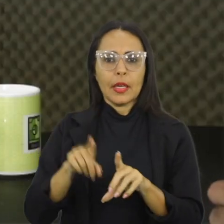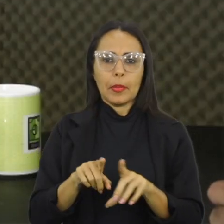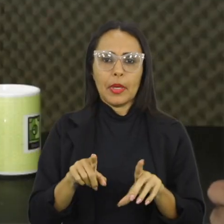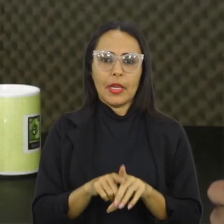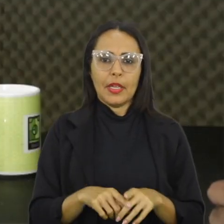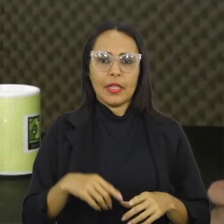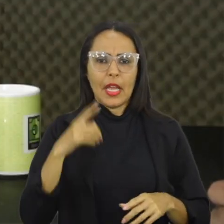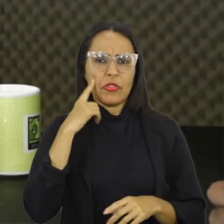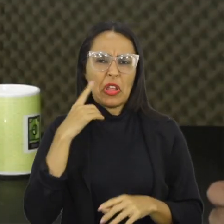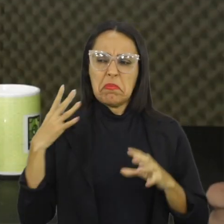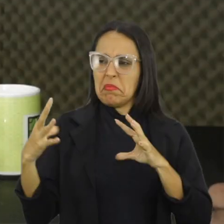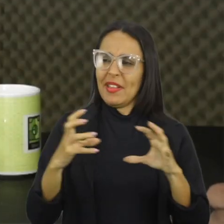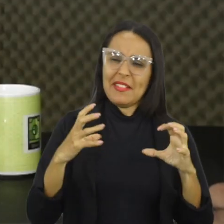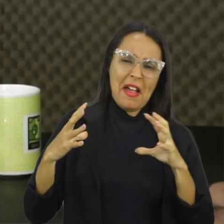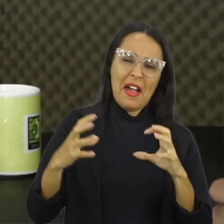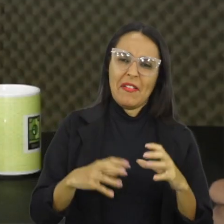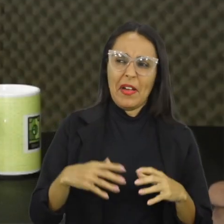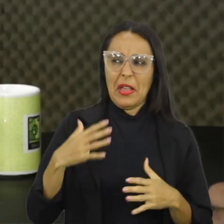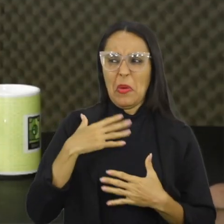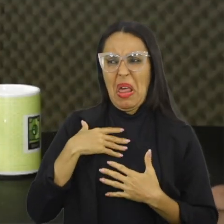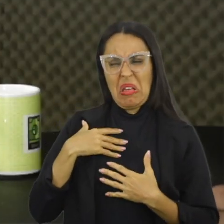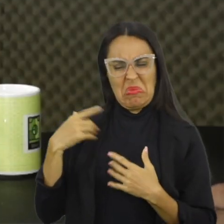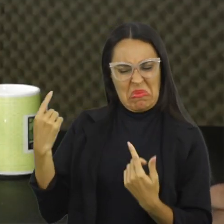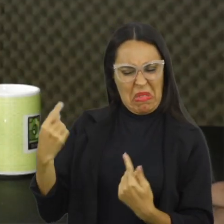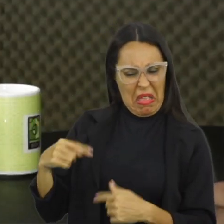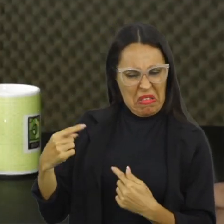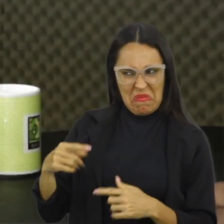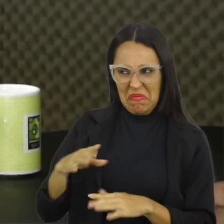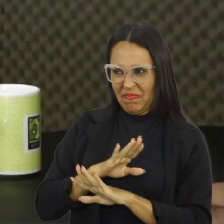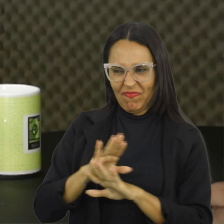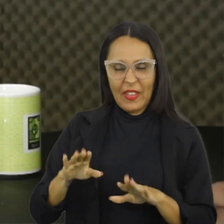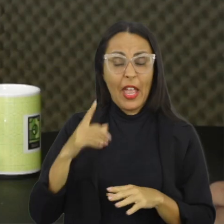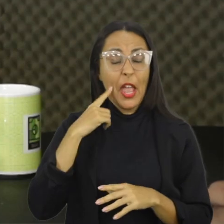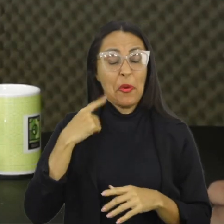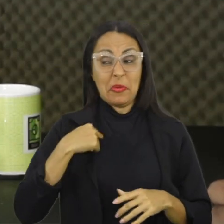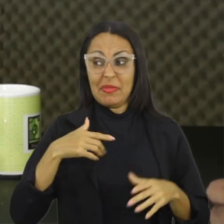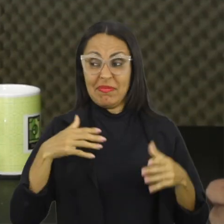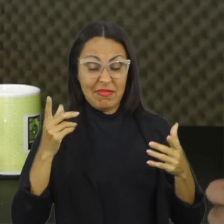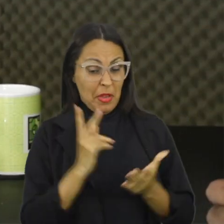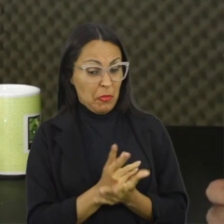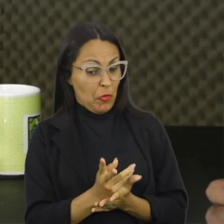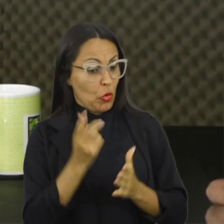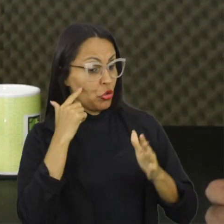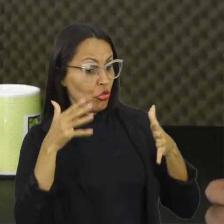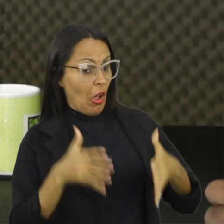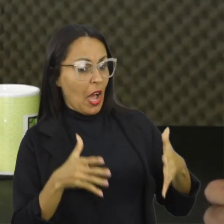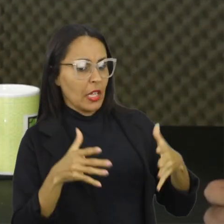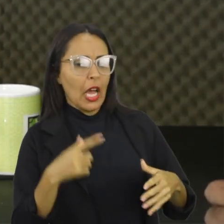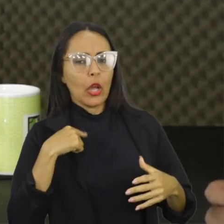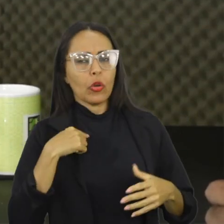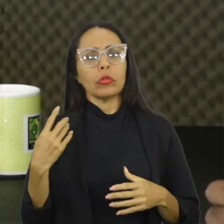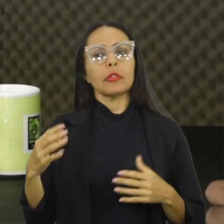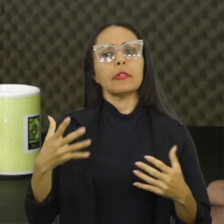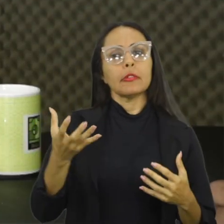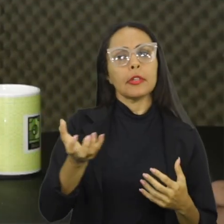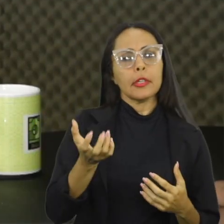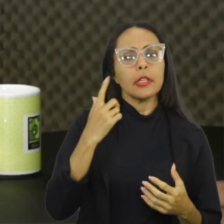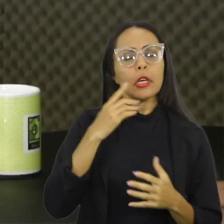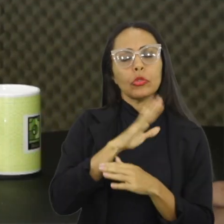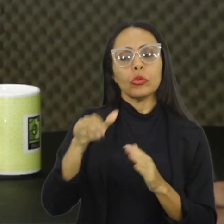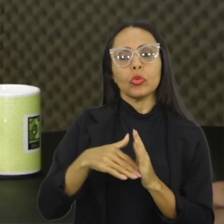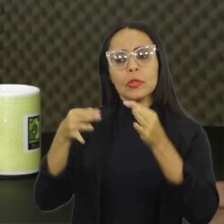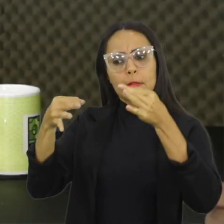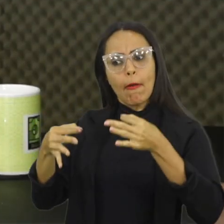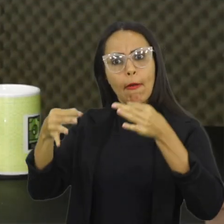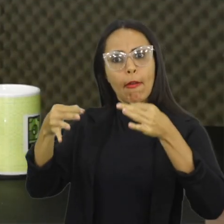eu era terrível. Eu era sempre uma pessoa muito chata, assim, para fazer as coisas todas certinhas, então terminava brigando com o